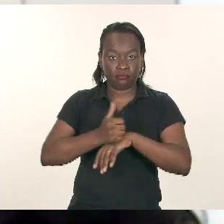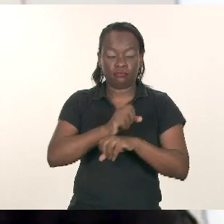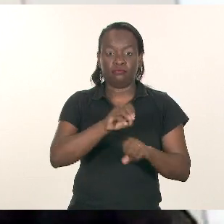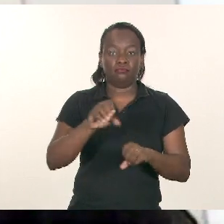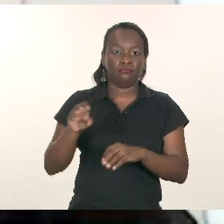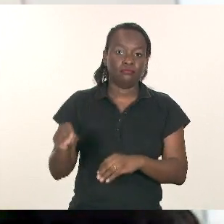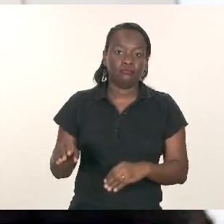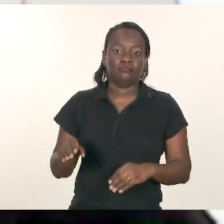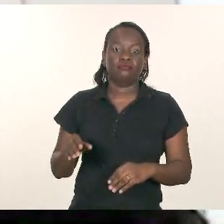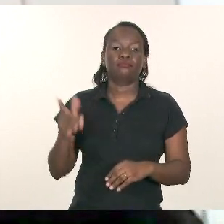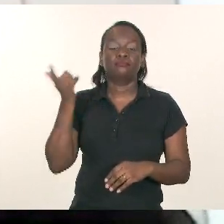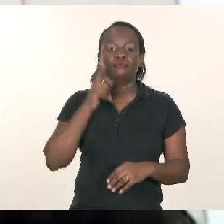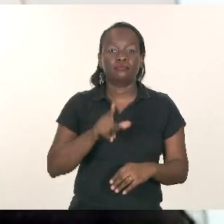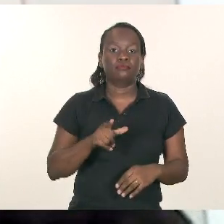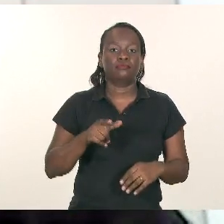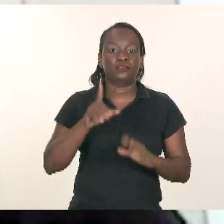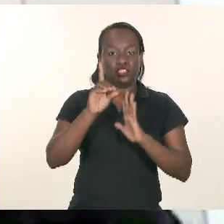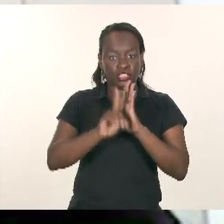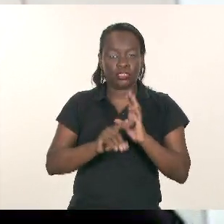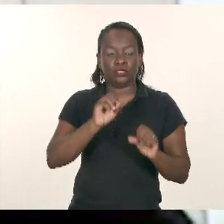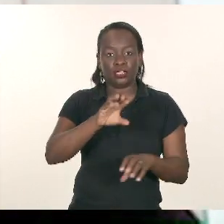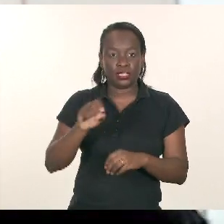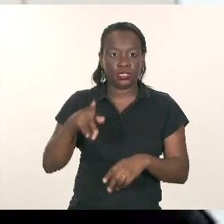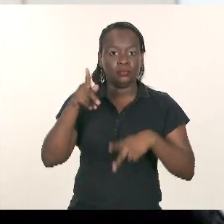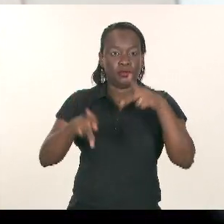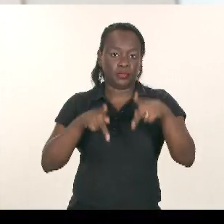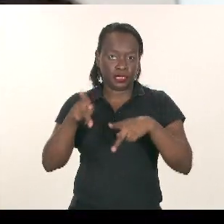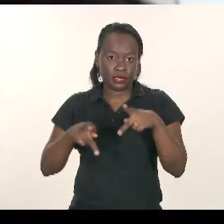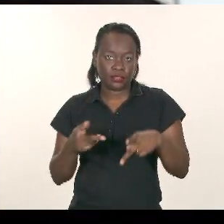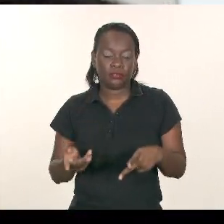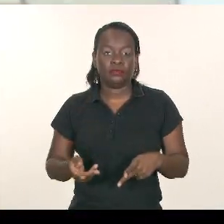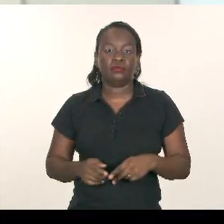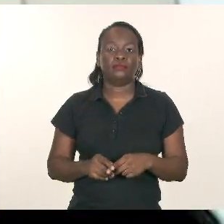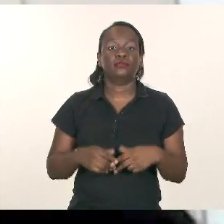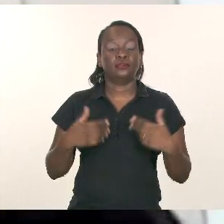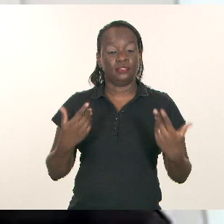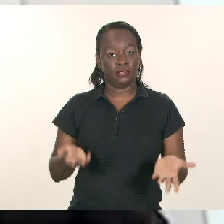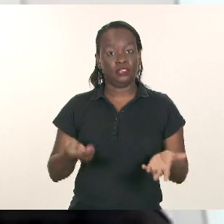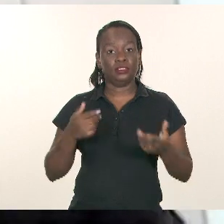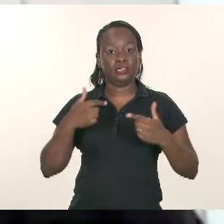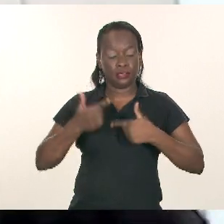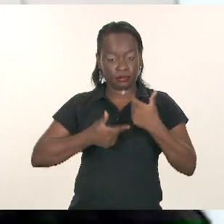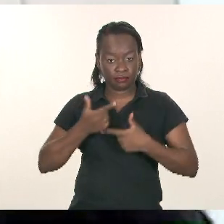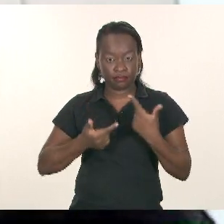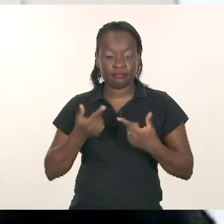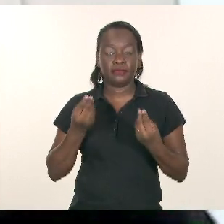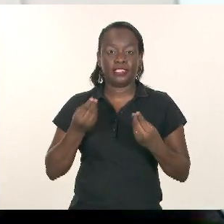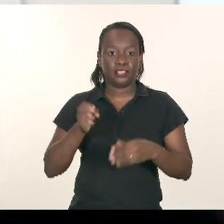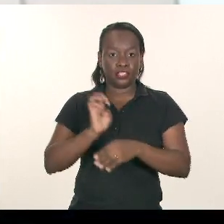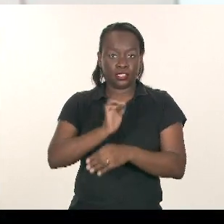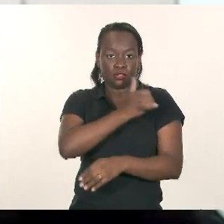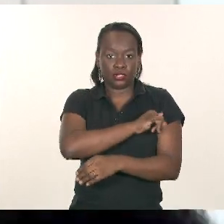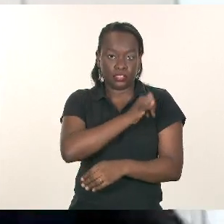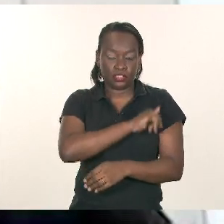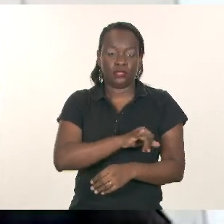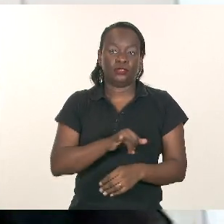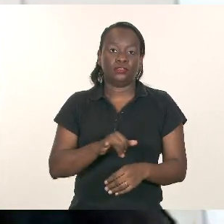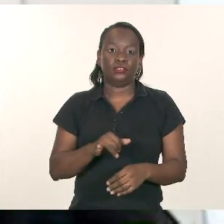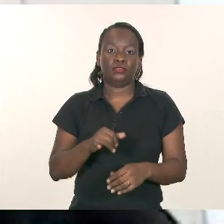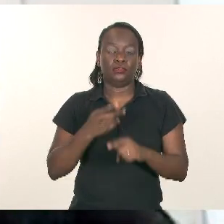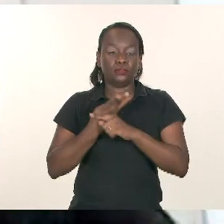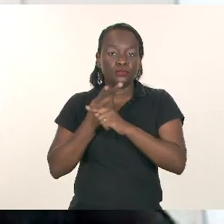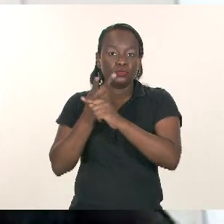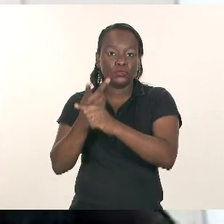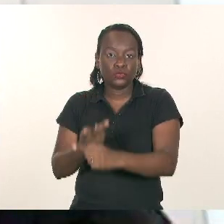educação garantam o direito à educação da população. Então, a gente tem trabalhado para que o Estado do Rio de Janeiro